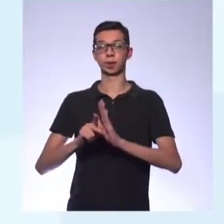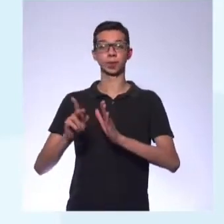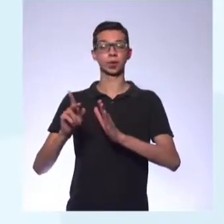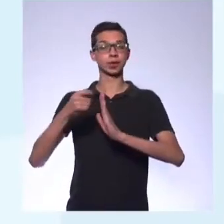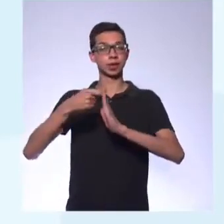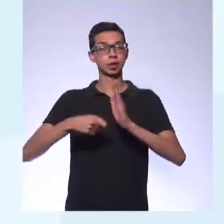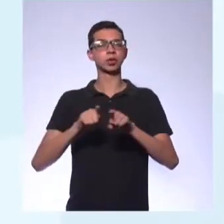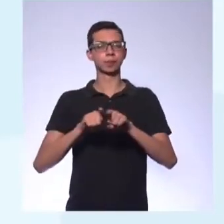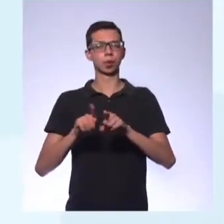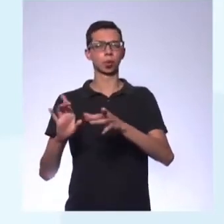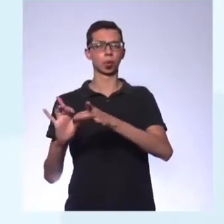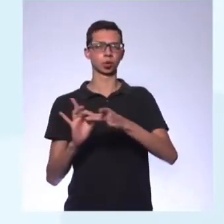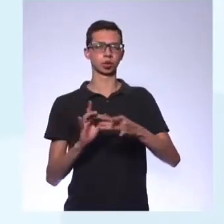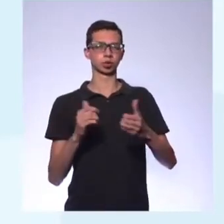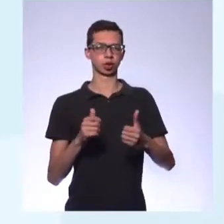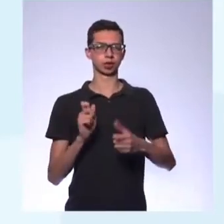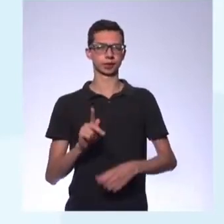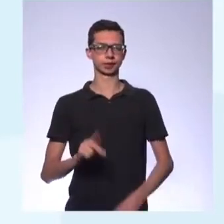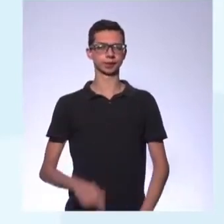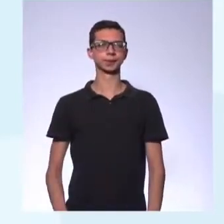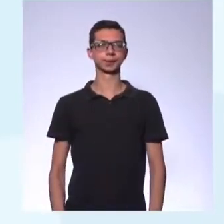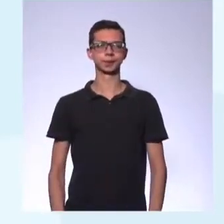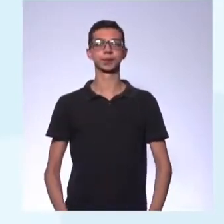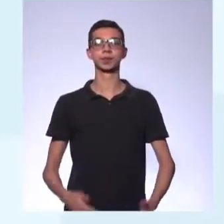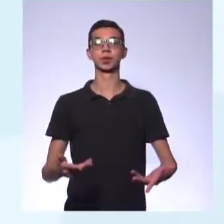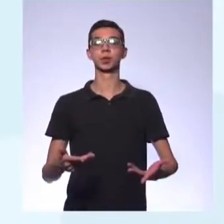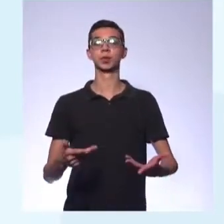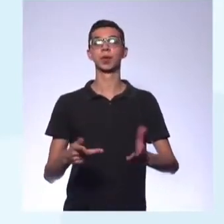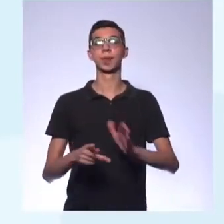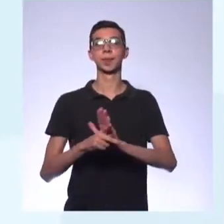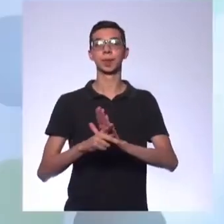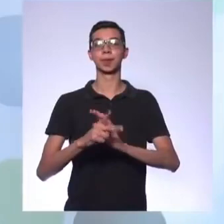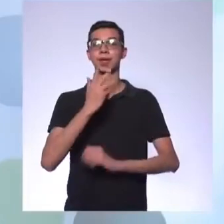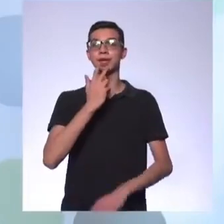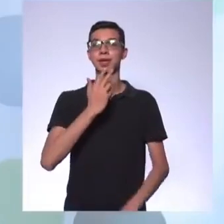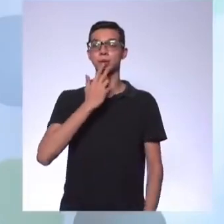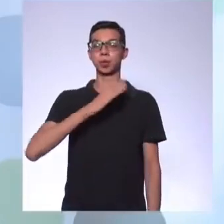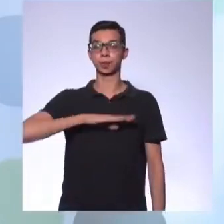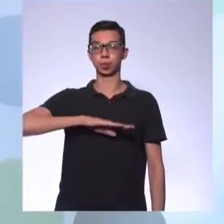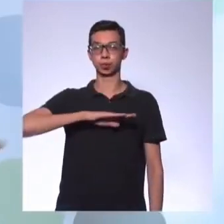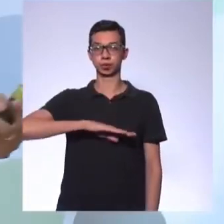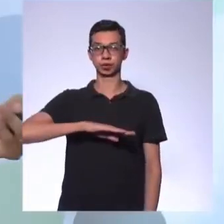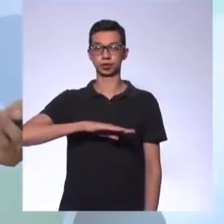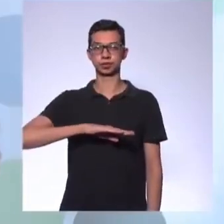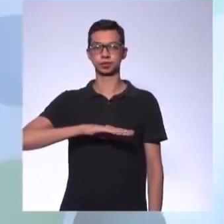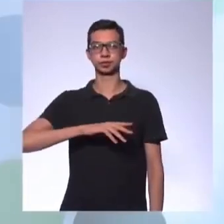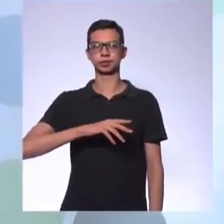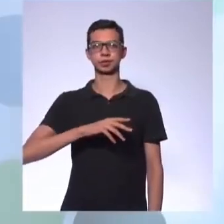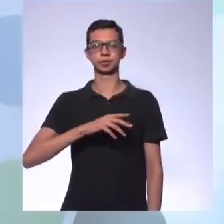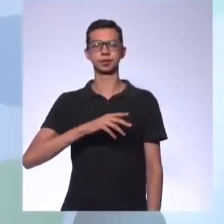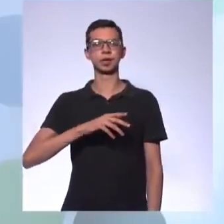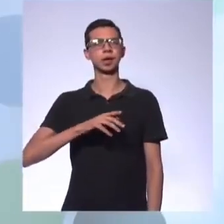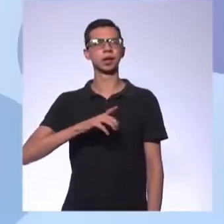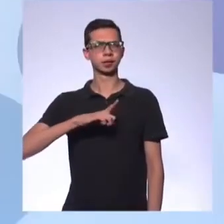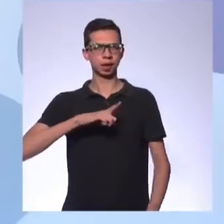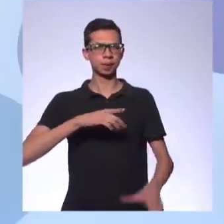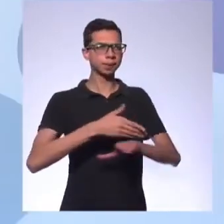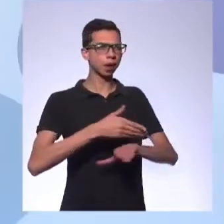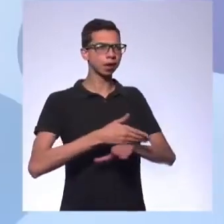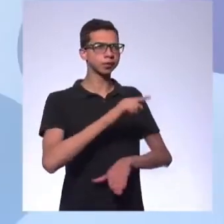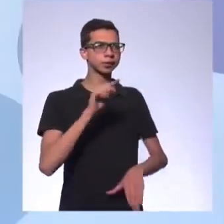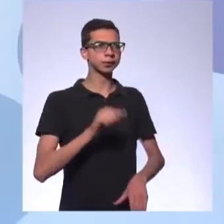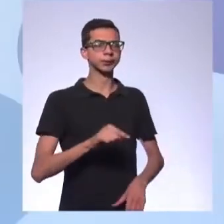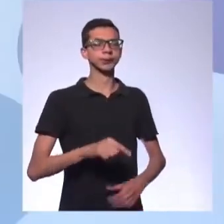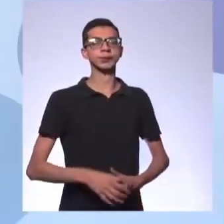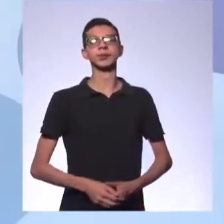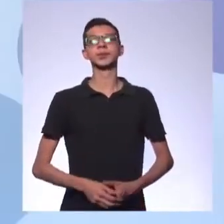tá? O rap da língua portuguesa, pode voltar para mim. Isto. Os alunos estão participando. Professor, a gente tem participação? Ai, gente, eu gostei.